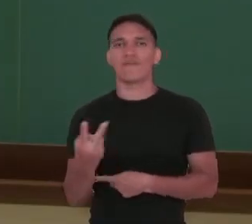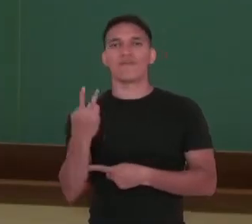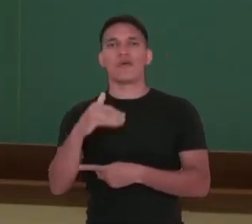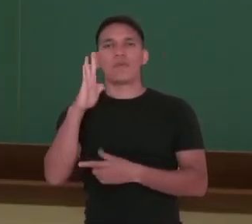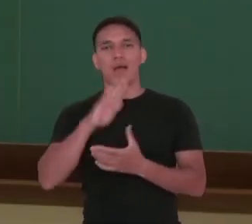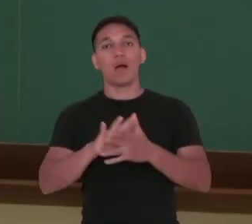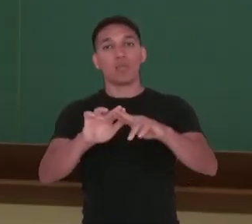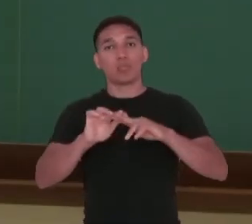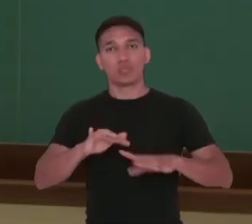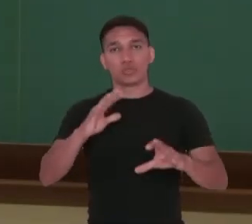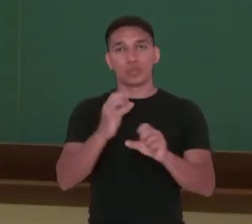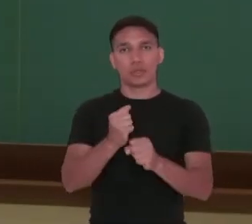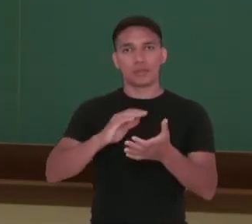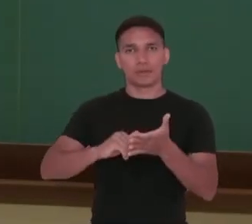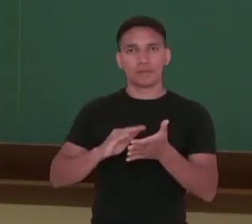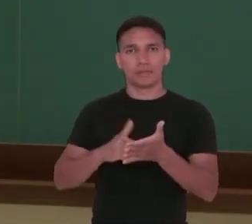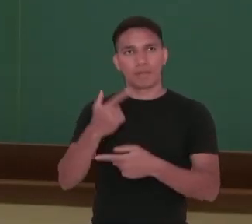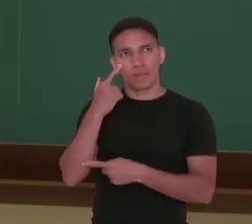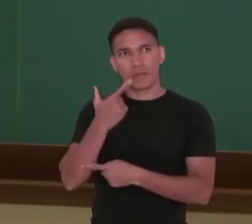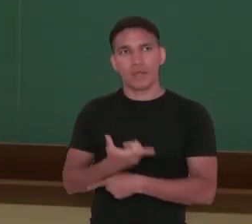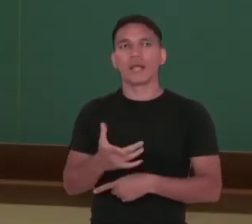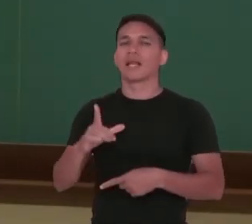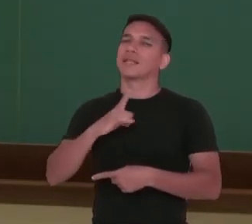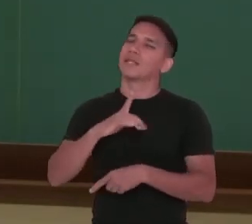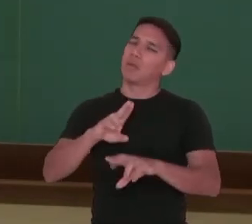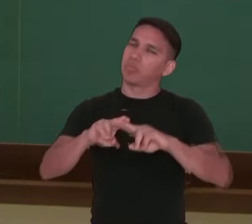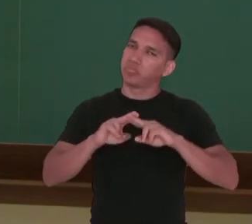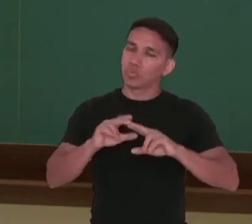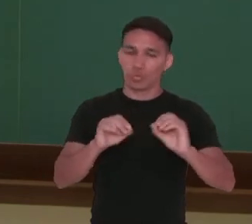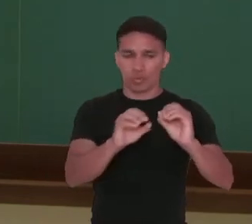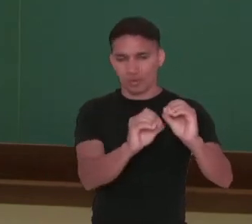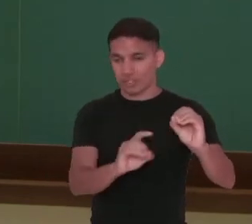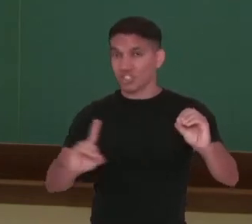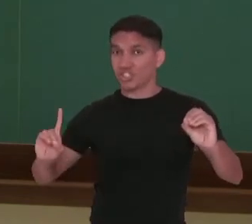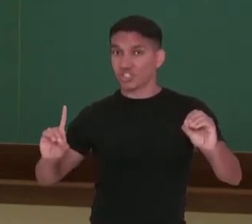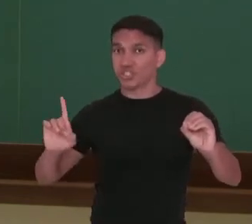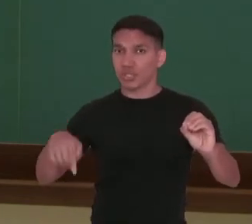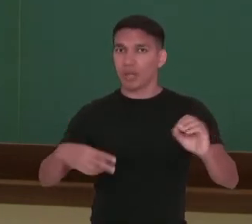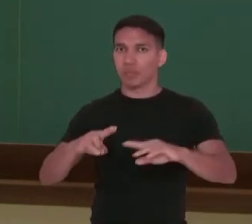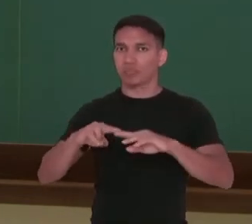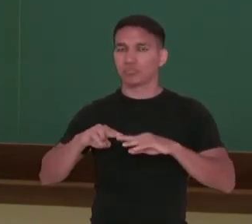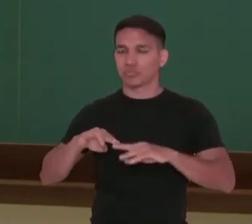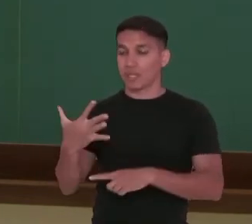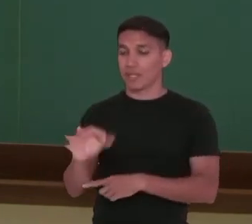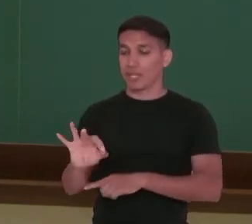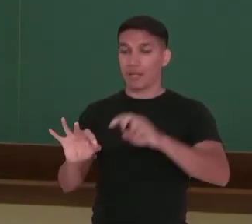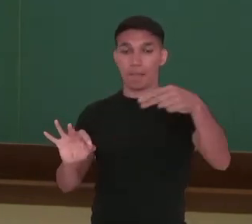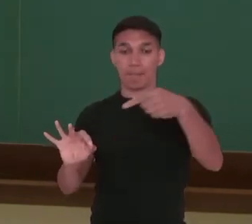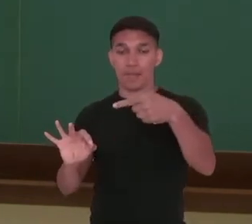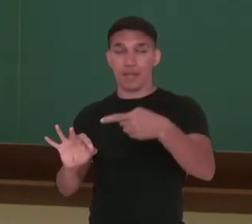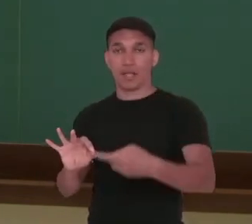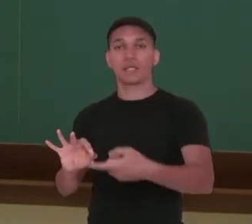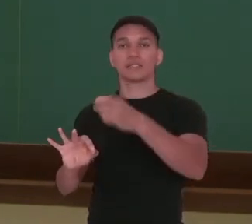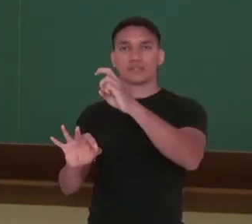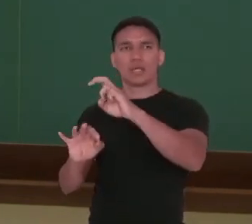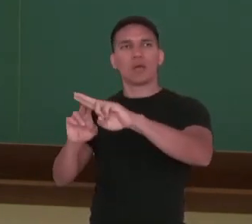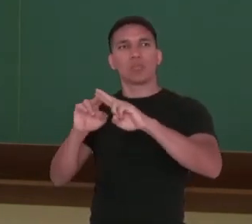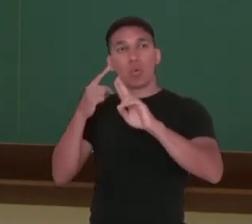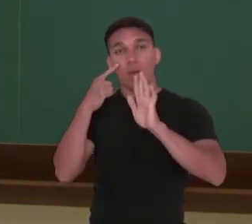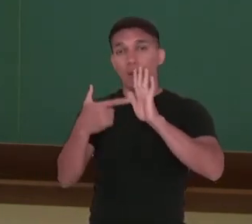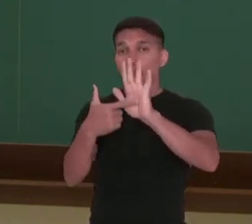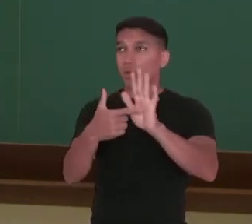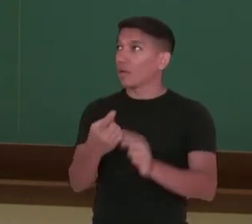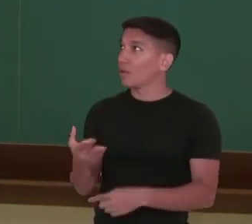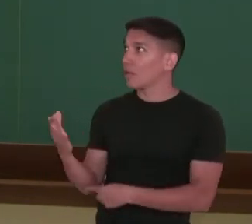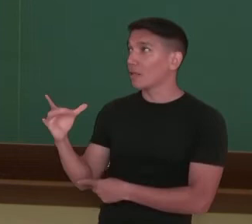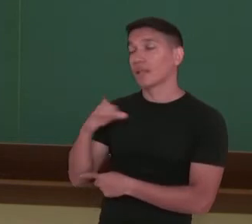expoente. Você deslocou 5 casas para a direita, você subtrai 5 do expoente. Vale destacar que, pessoal, esses números